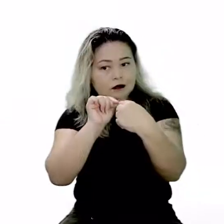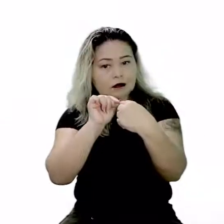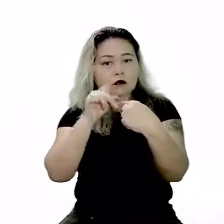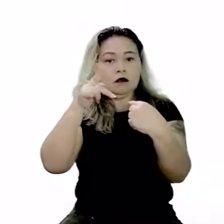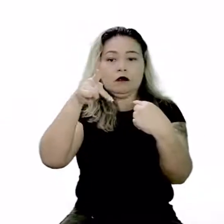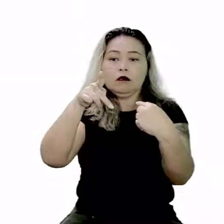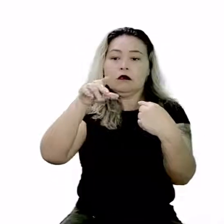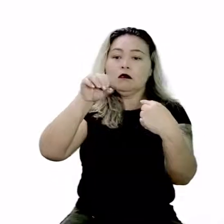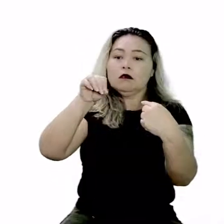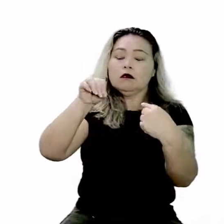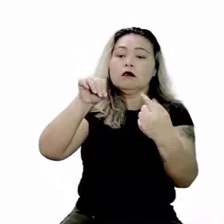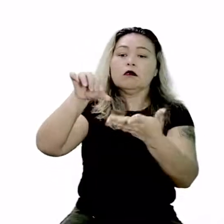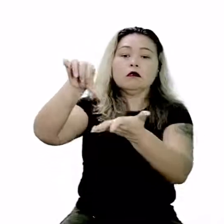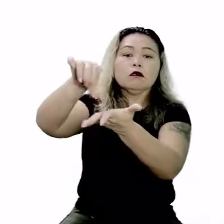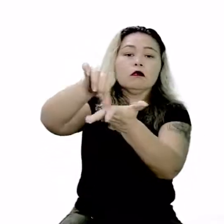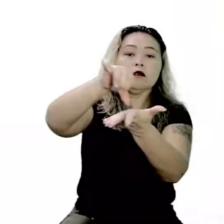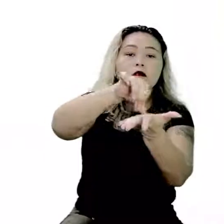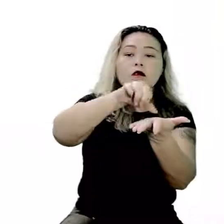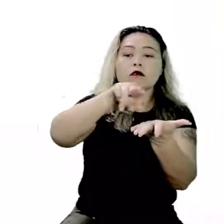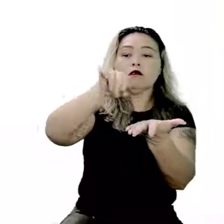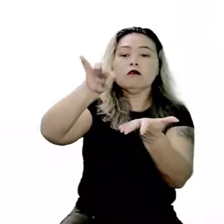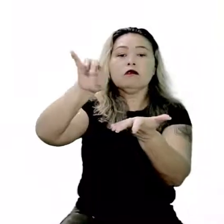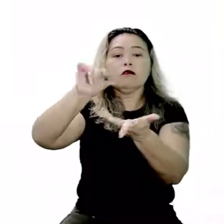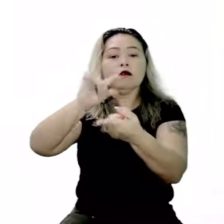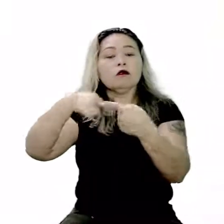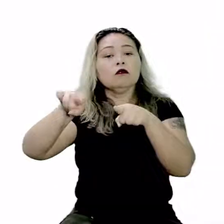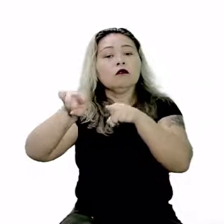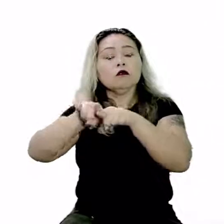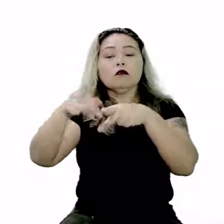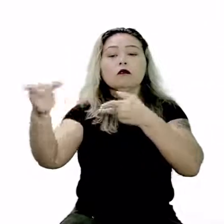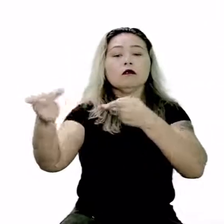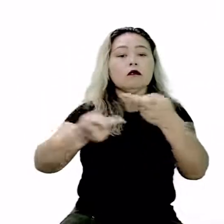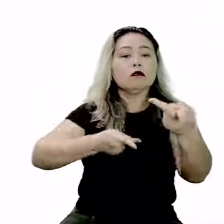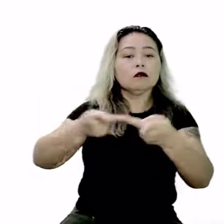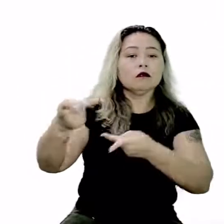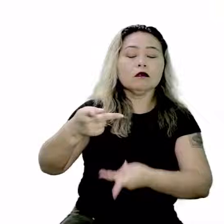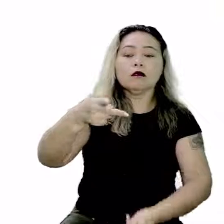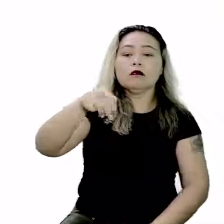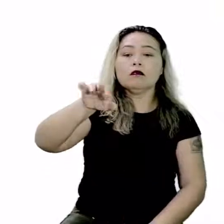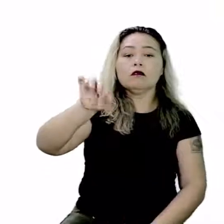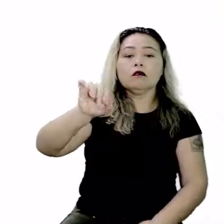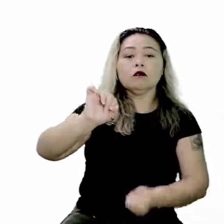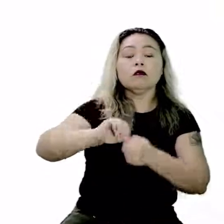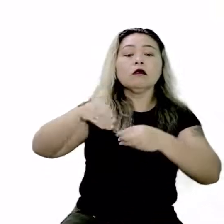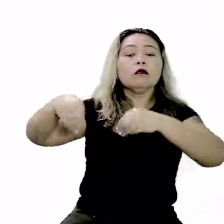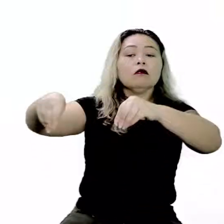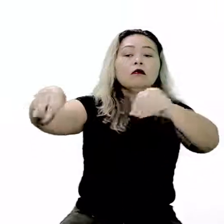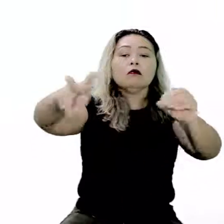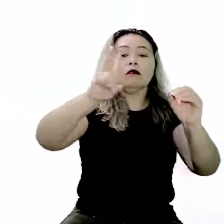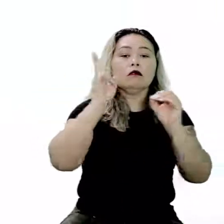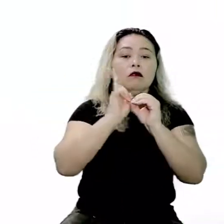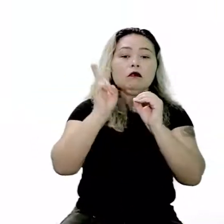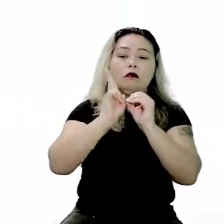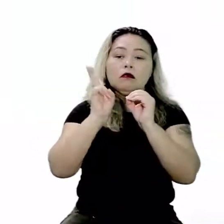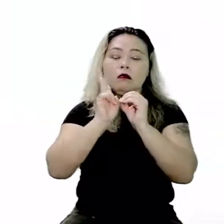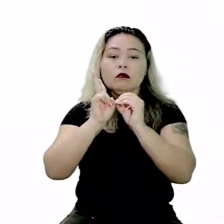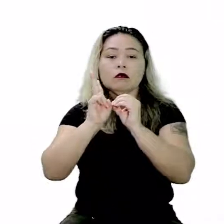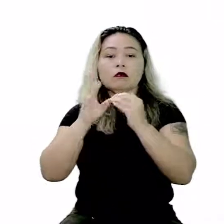o Planaflora. Nós vamos falar sobre terras indígenas e o